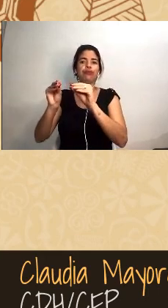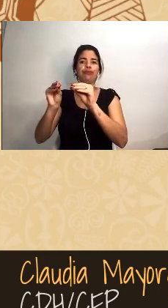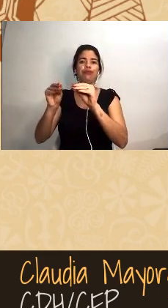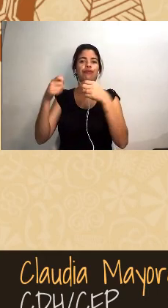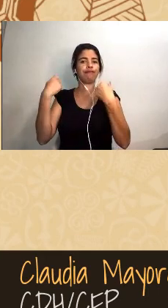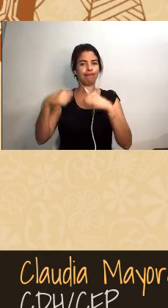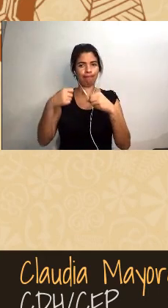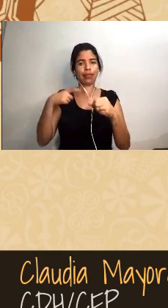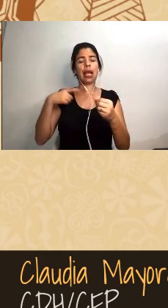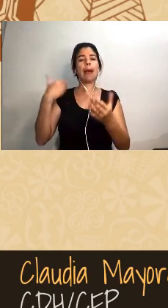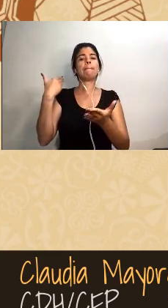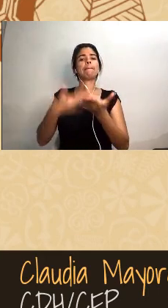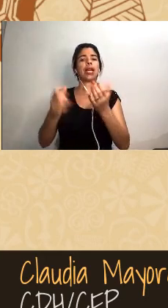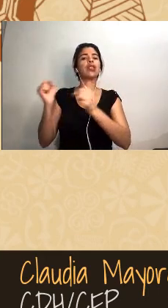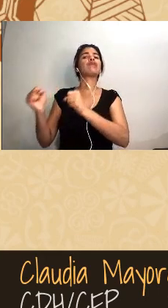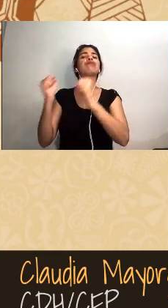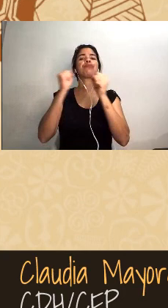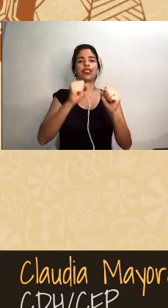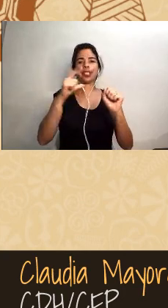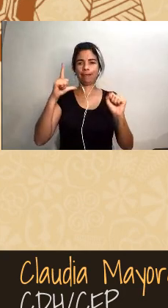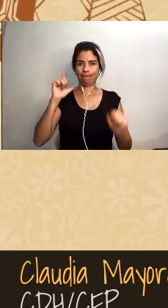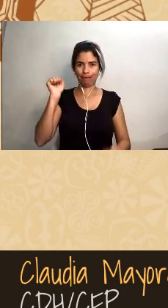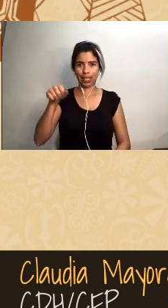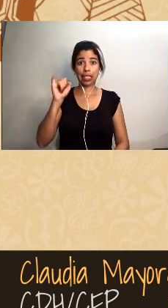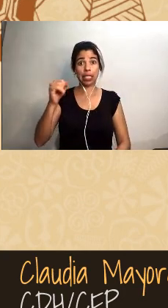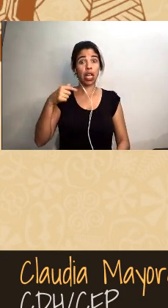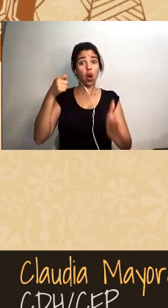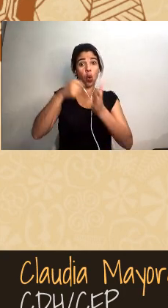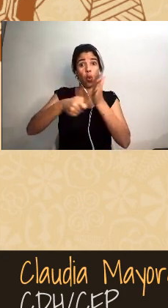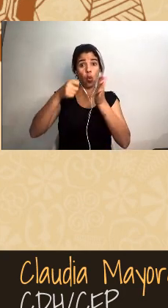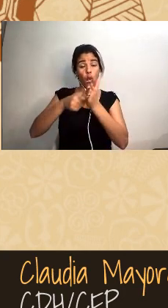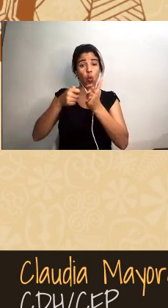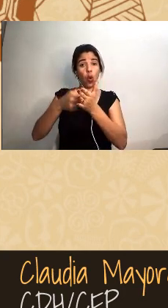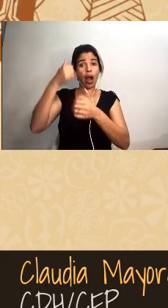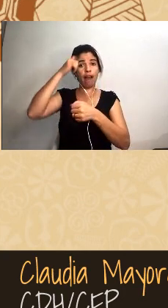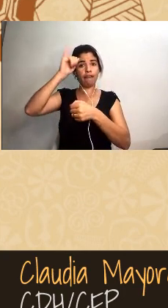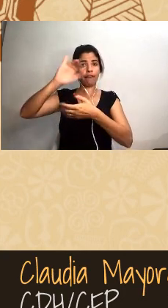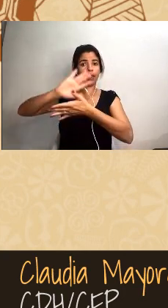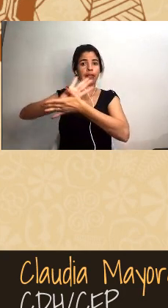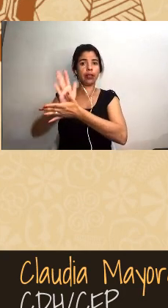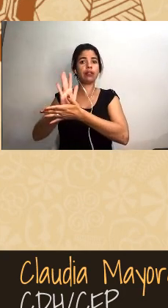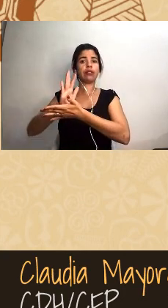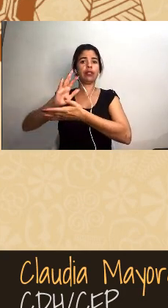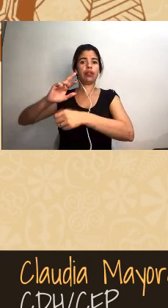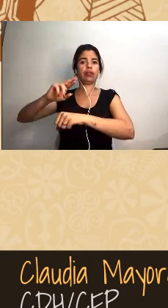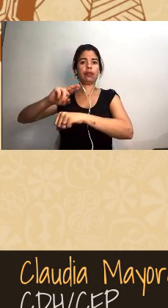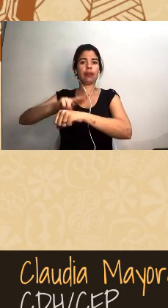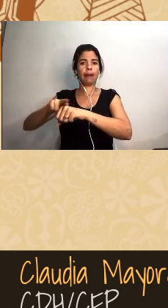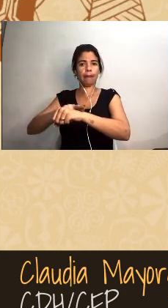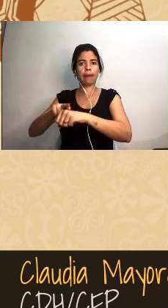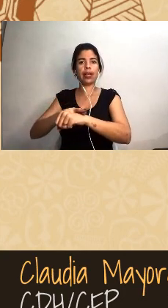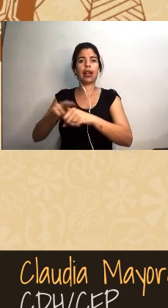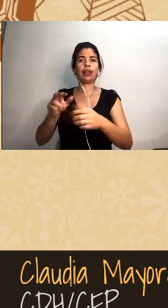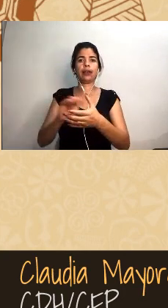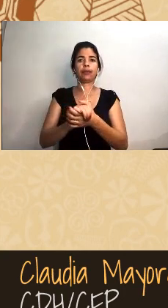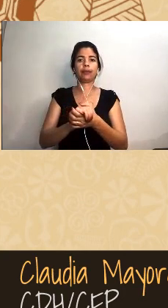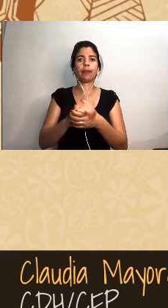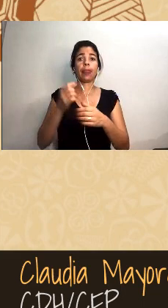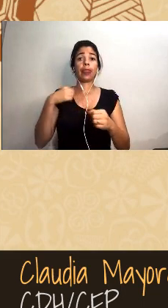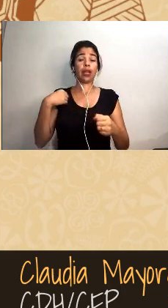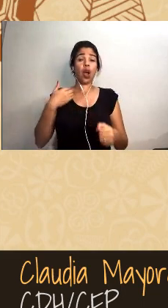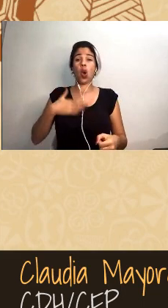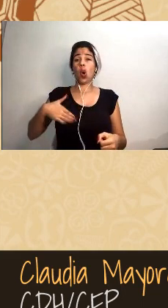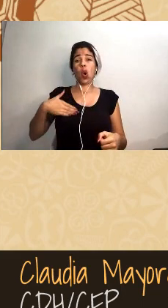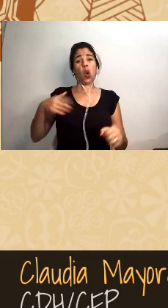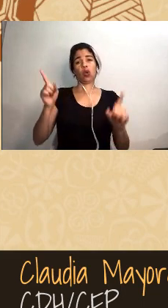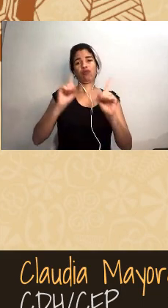perda de poder. Você está afim de entrar na luta antirracista, não vai ser bonitinho, não vai ser gostoso, você também vai ter que